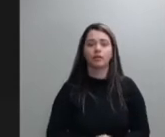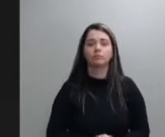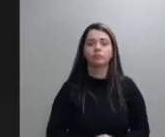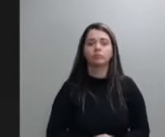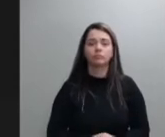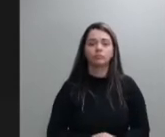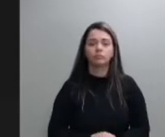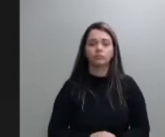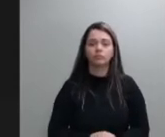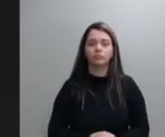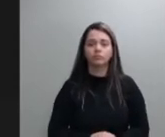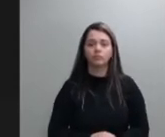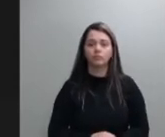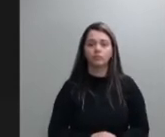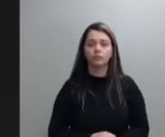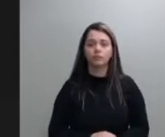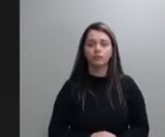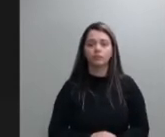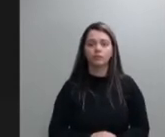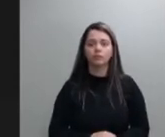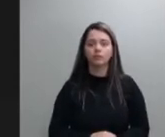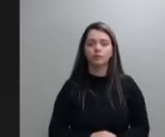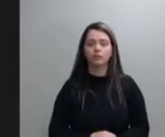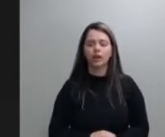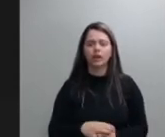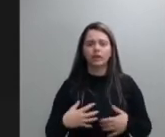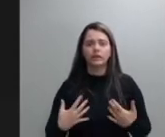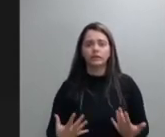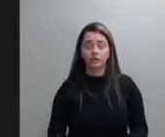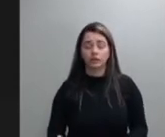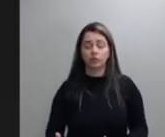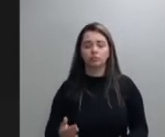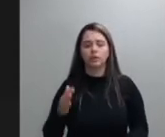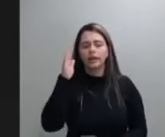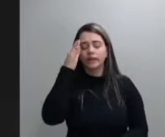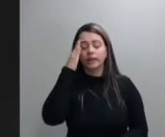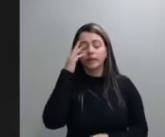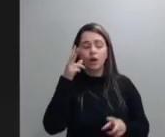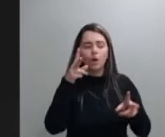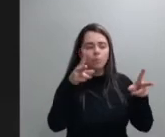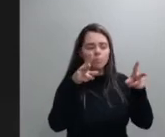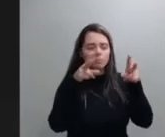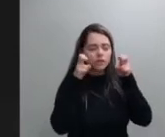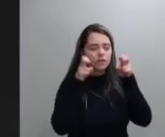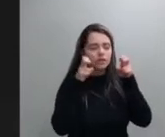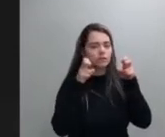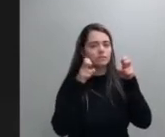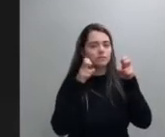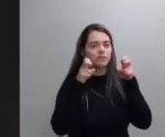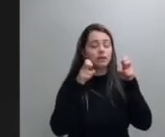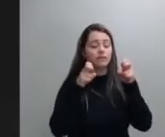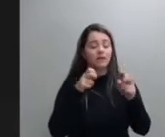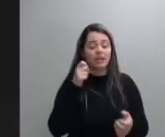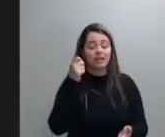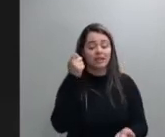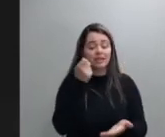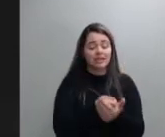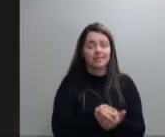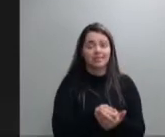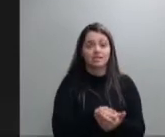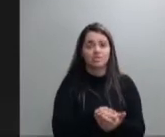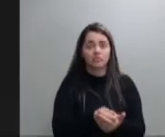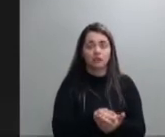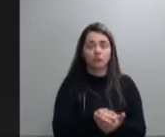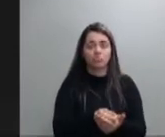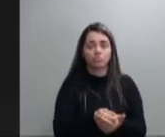como já enfatizado a observância às regras do edital é fator decisivo para a preservação da lisura do